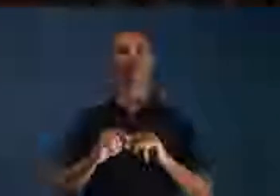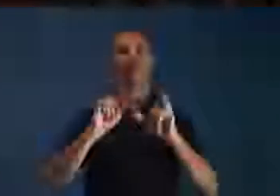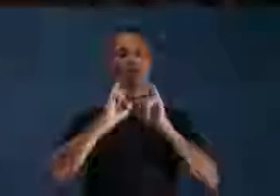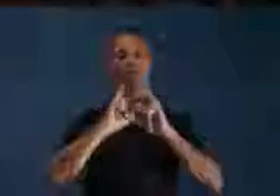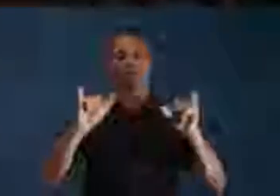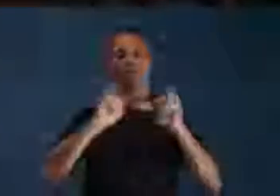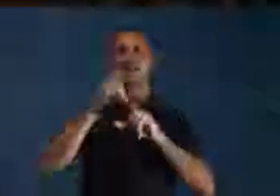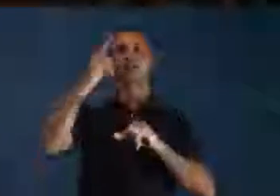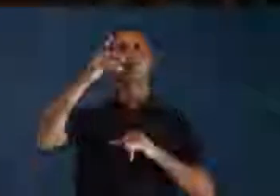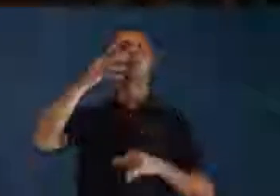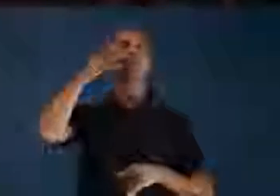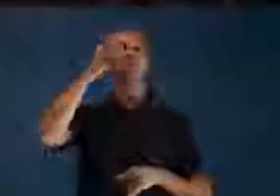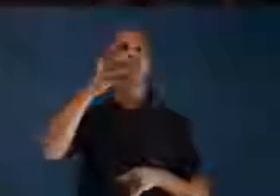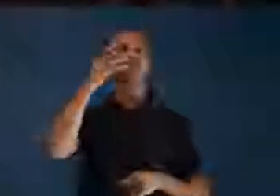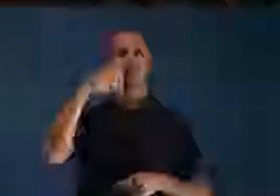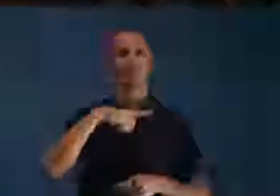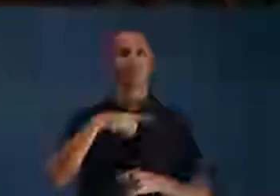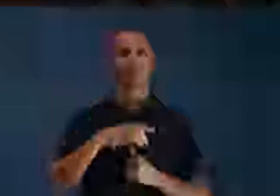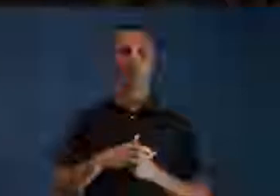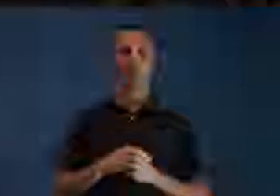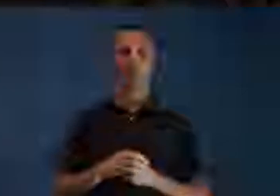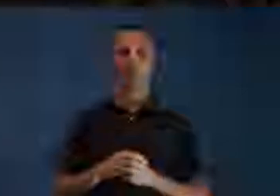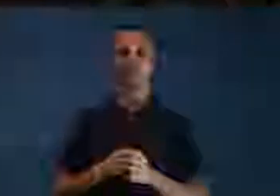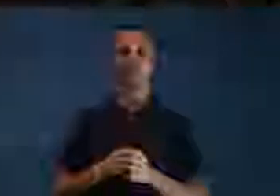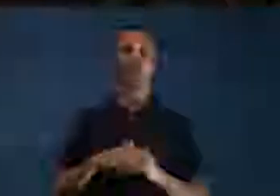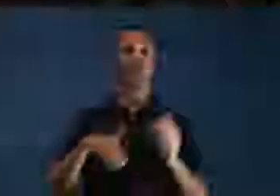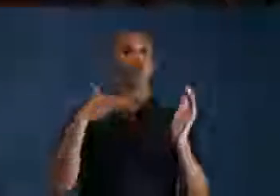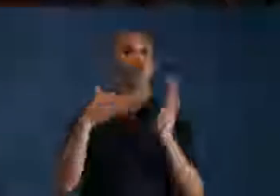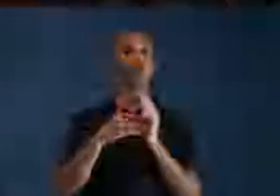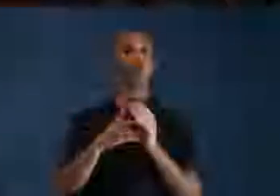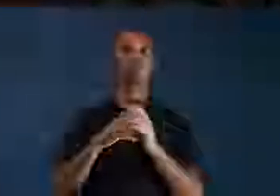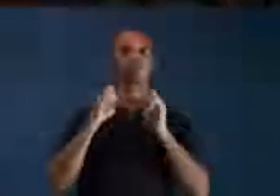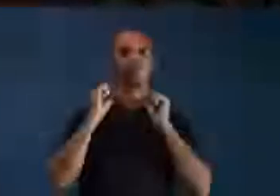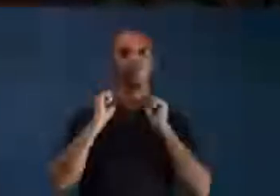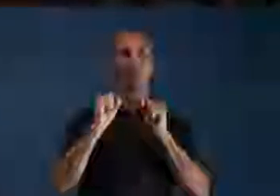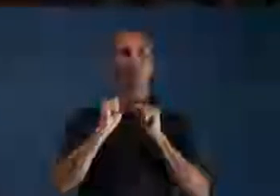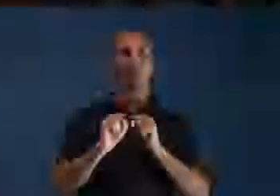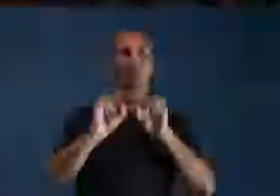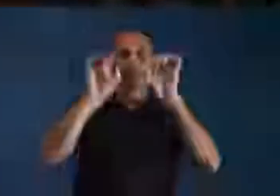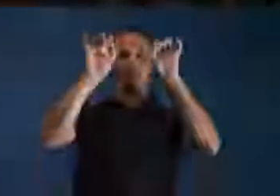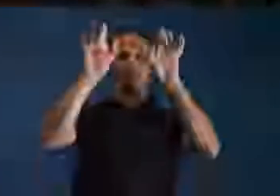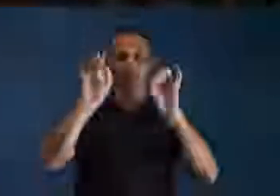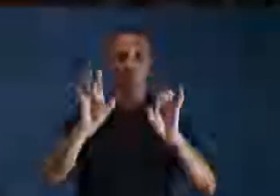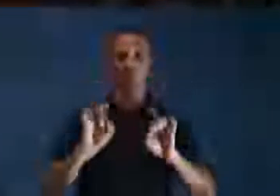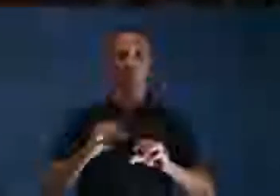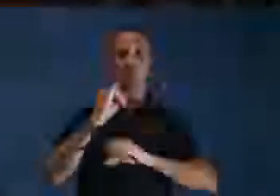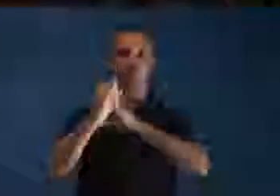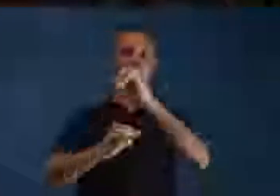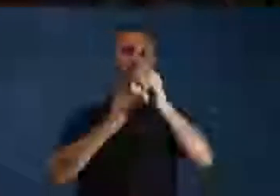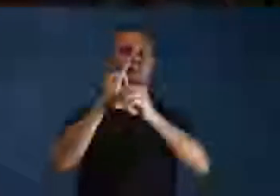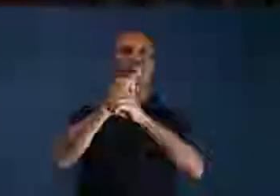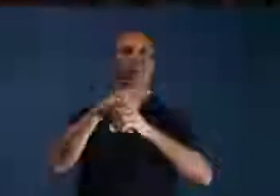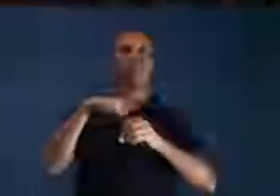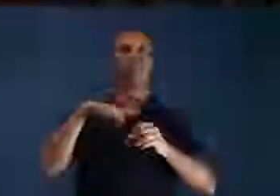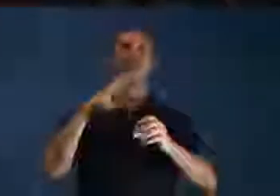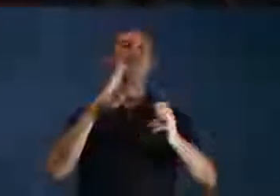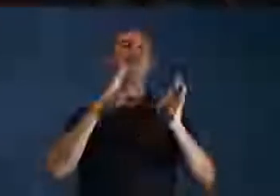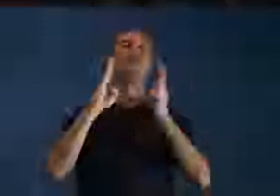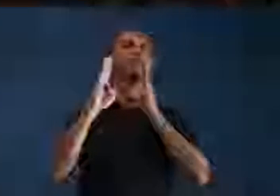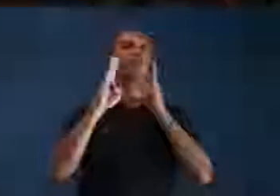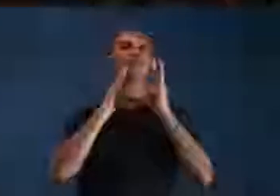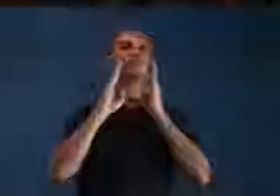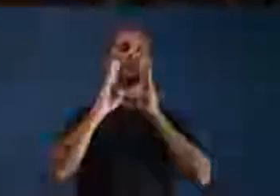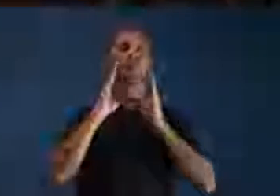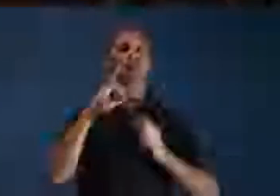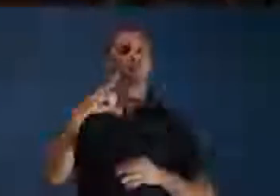dos próximos eventos. Todos eles podem ser conferidos pela nossa página no Facebook ou na internet, ou no nosso